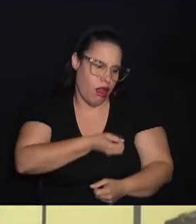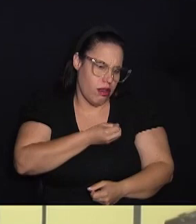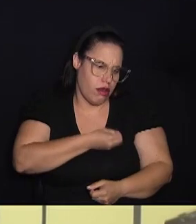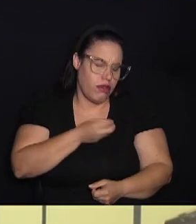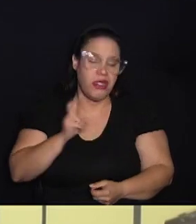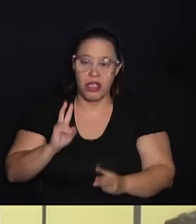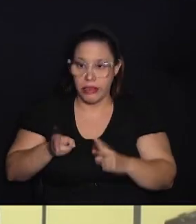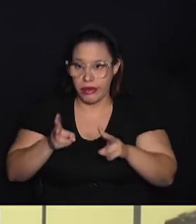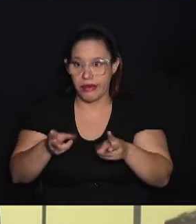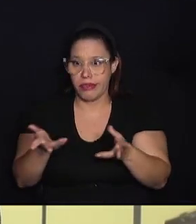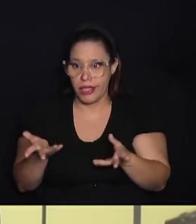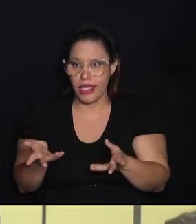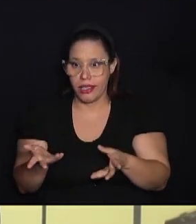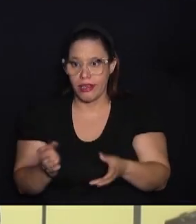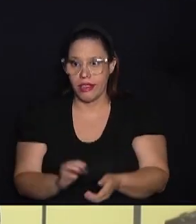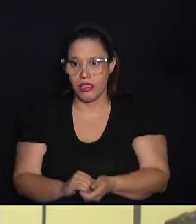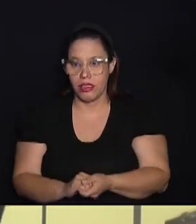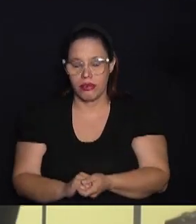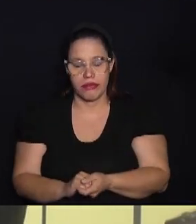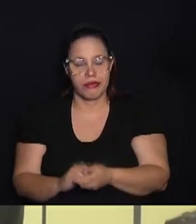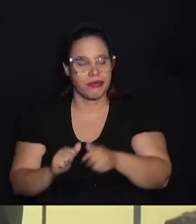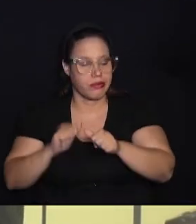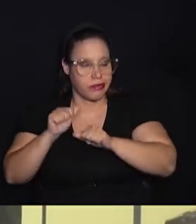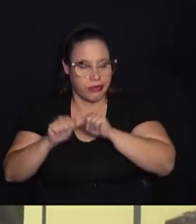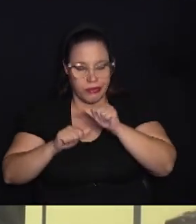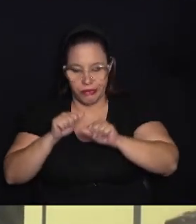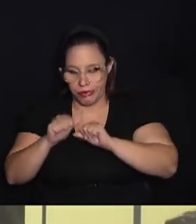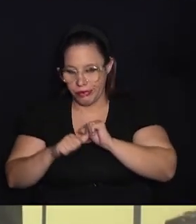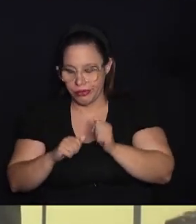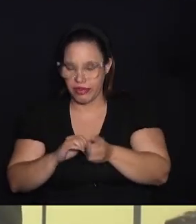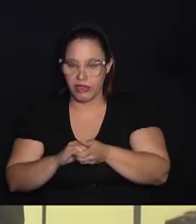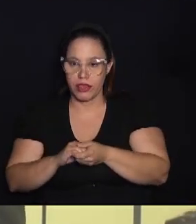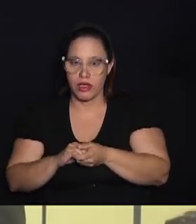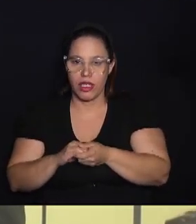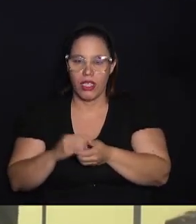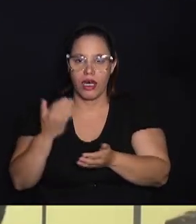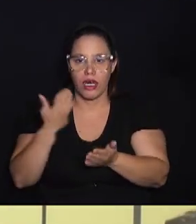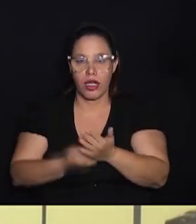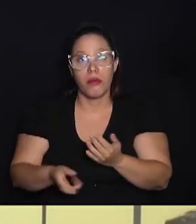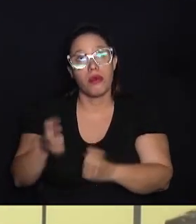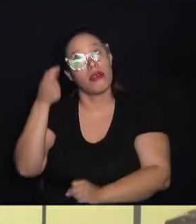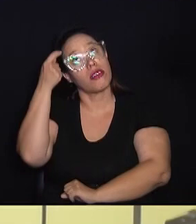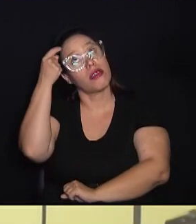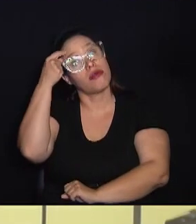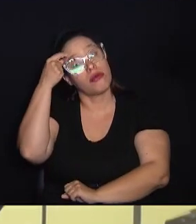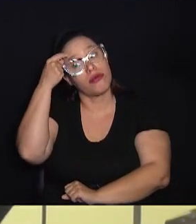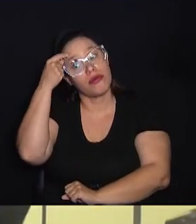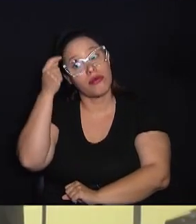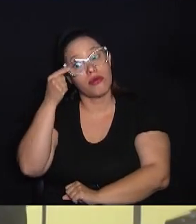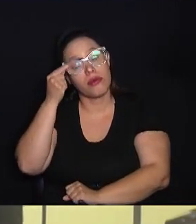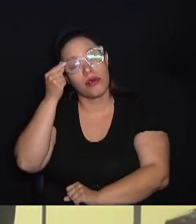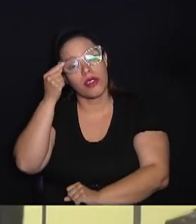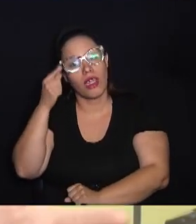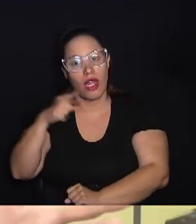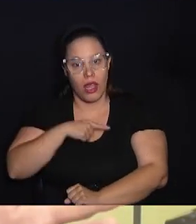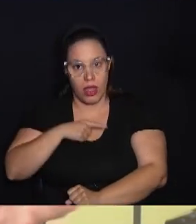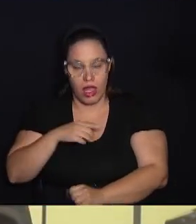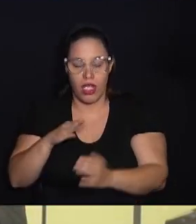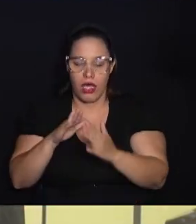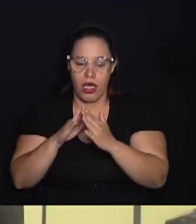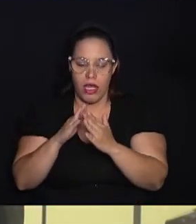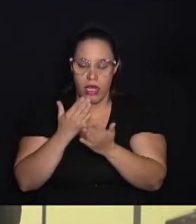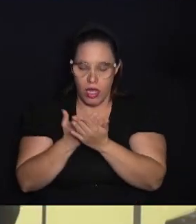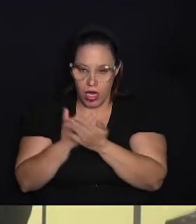prática ela é constantemente modificada sem que perca essa consistência então eu faço eh tem as aulas em grupo que são aulas